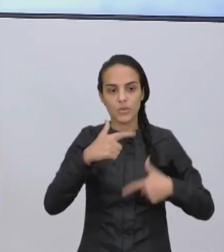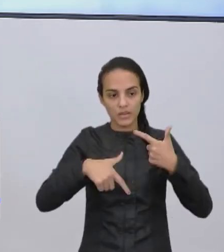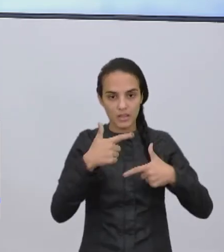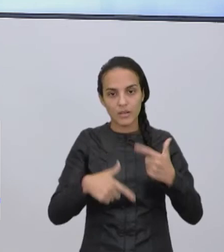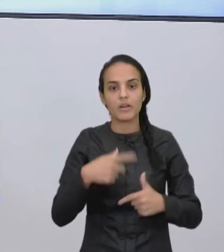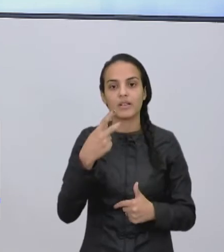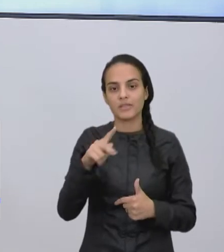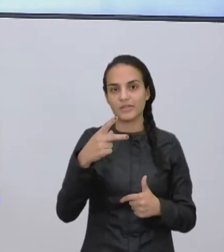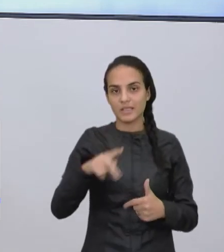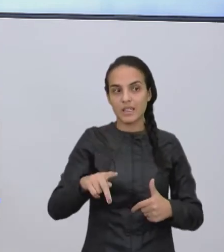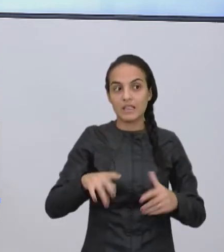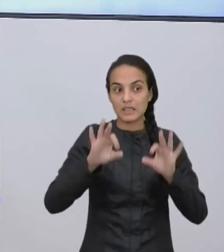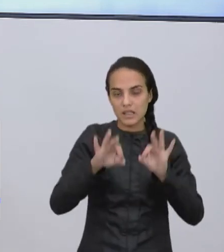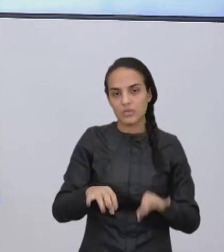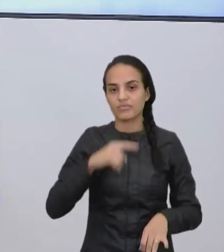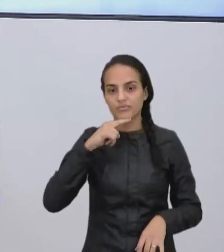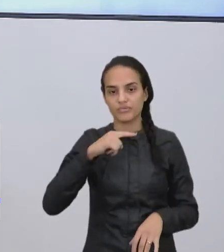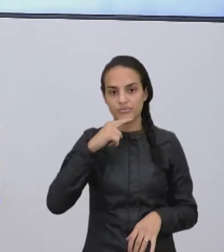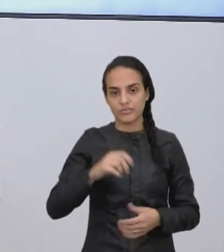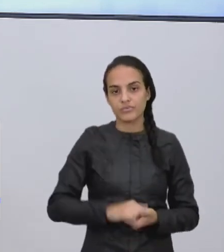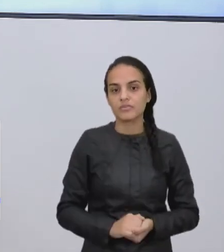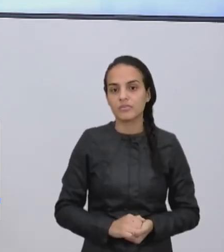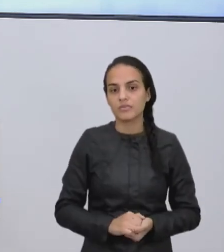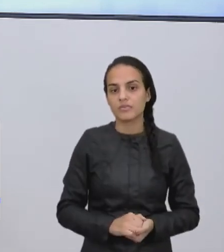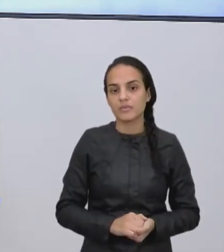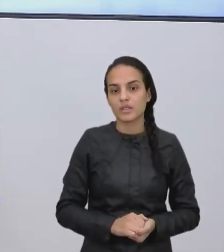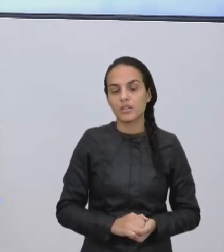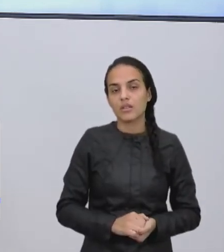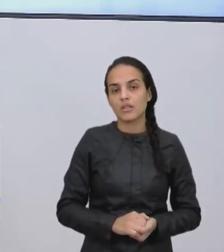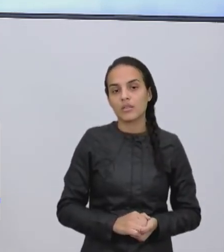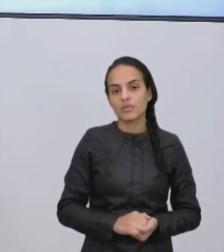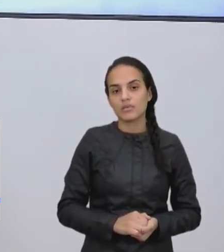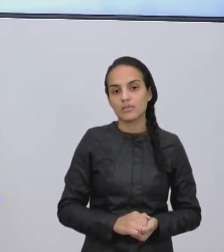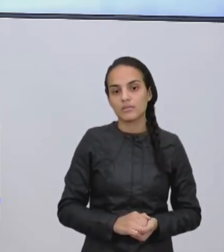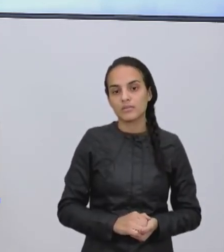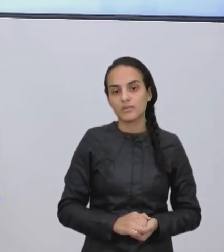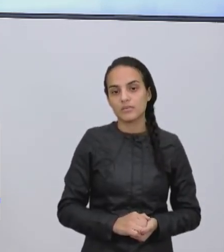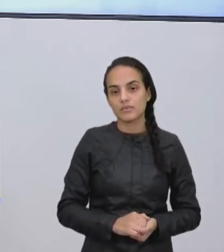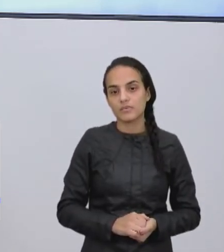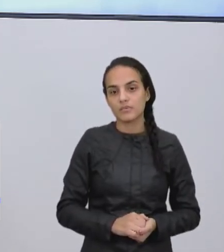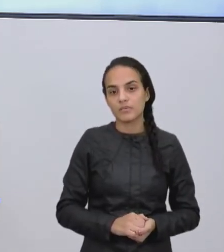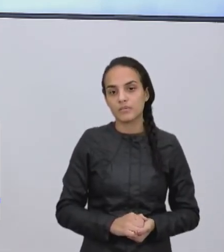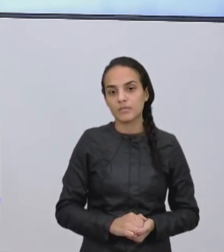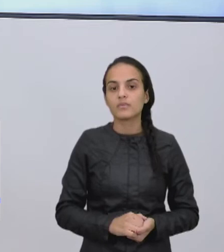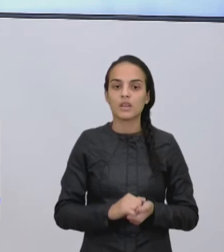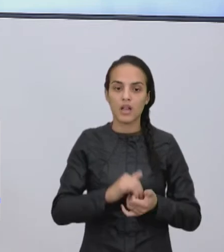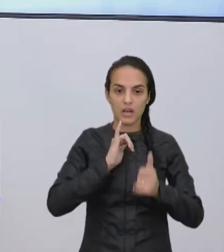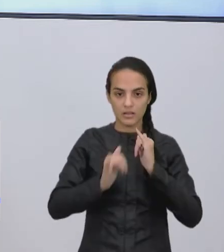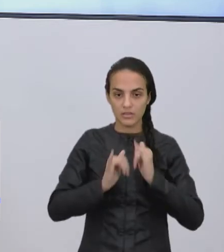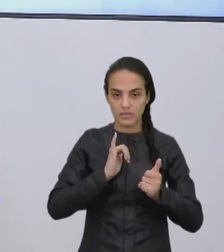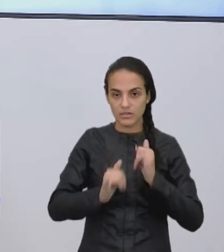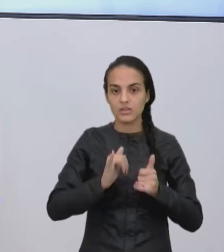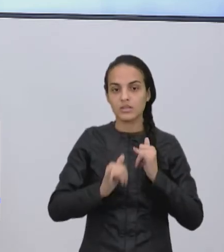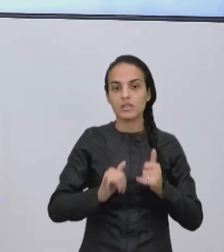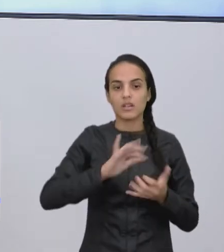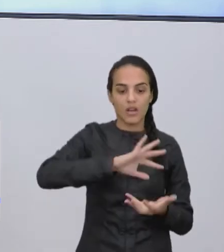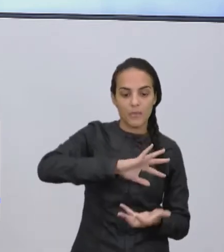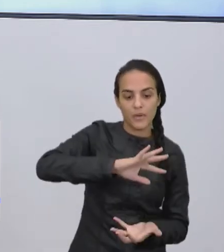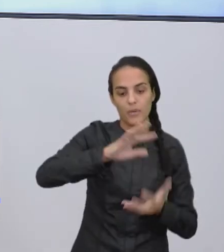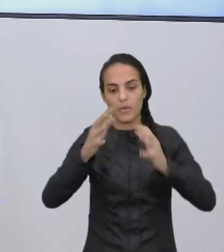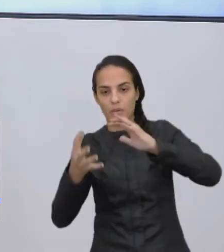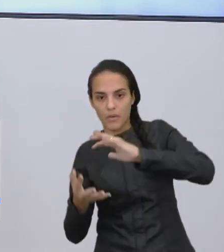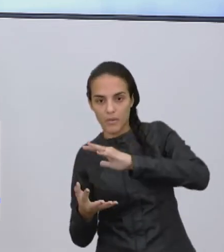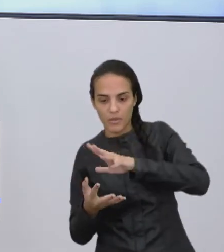menos eficiente. Então, os combustíveis, né, e a energia vinda da biomassa, ela tem